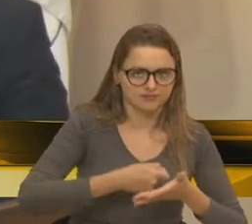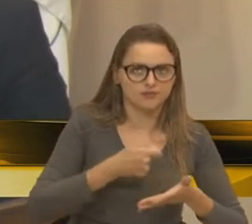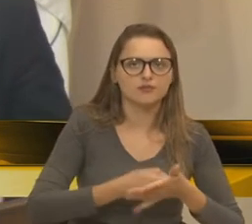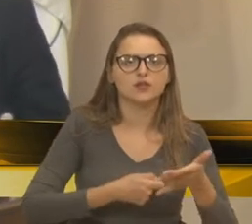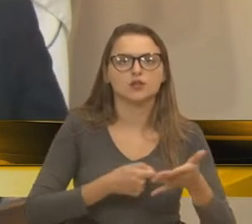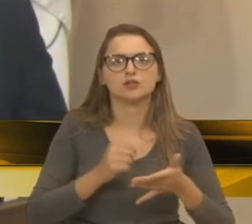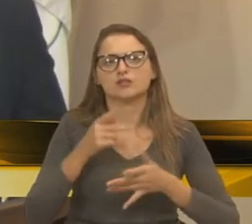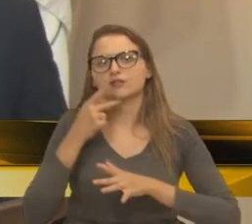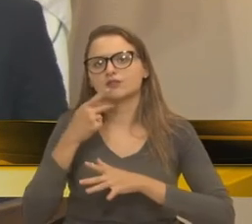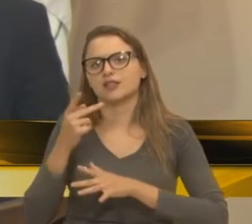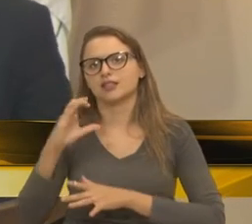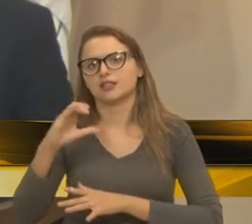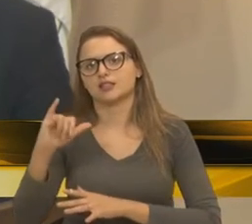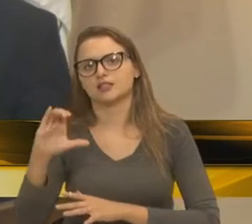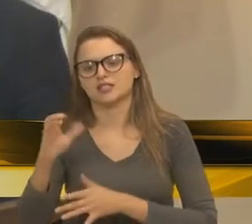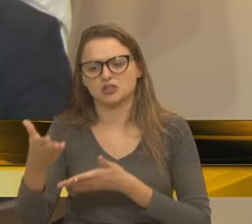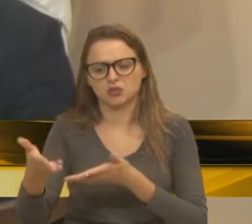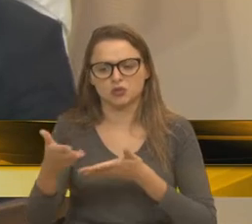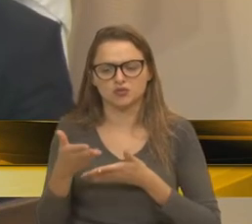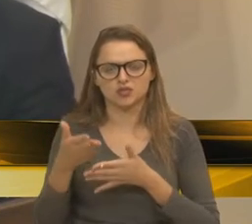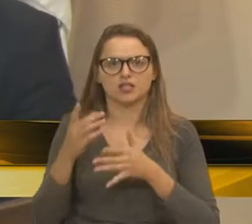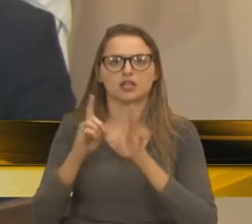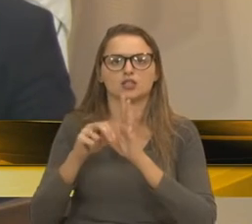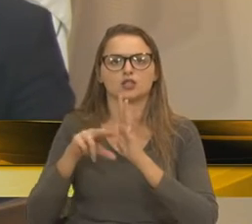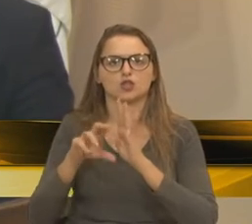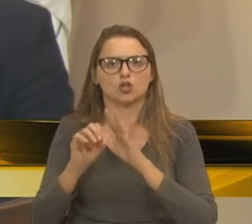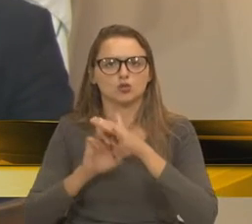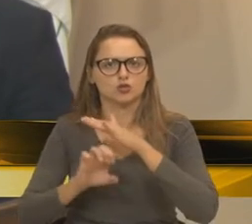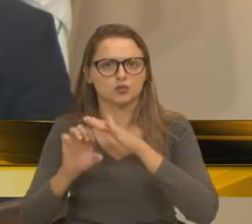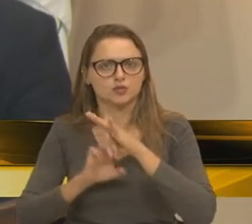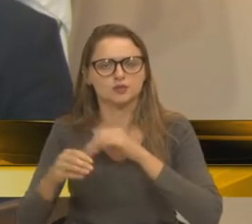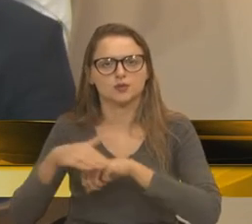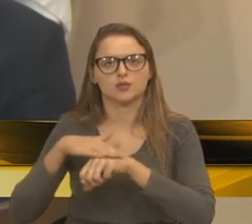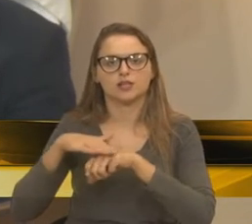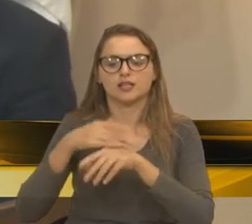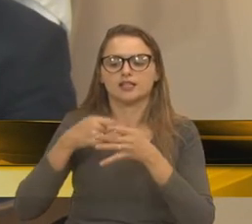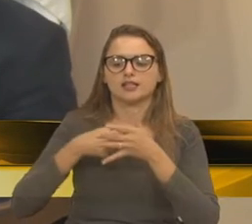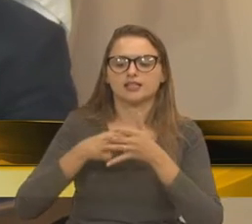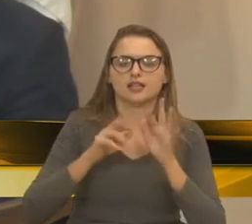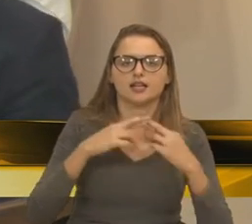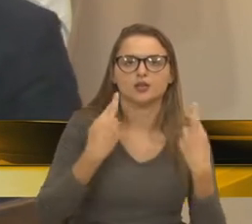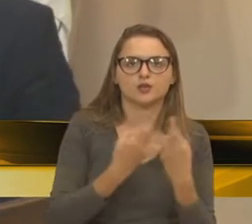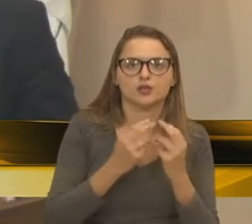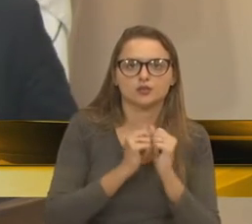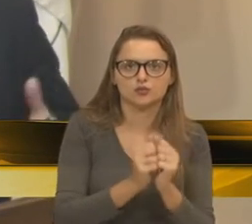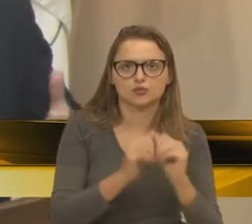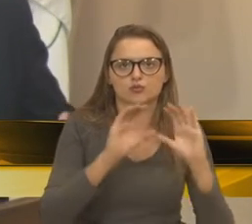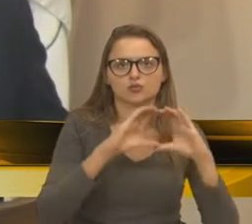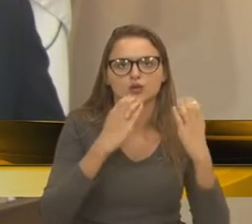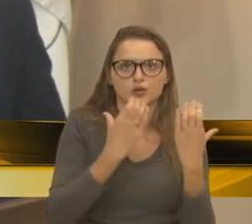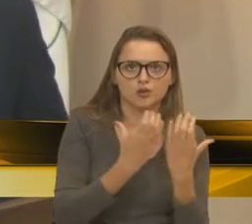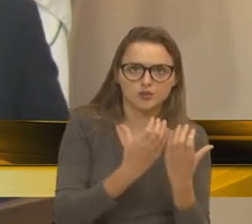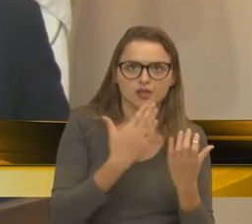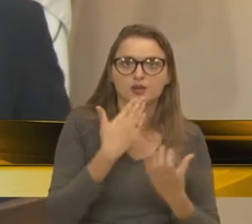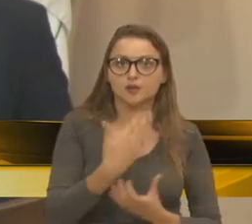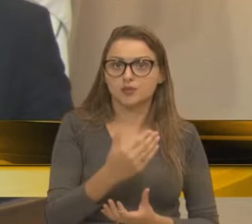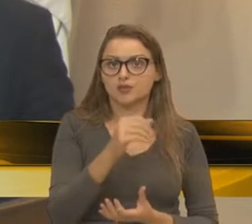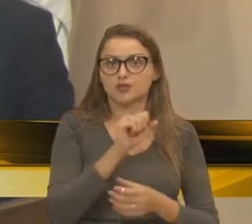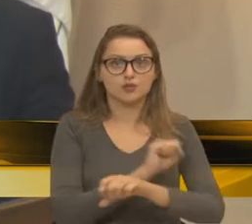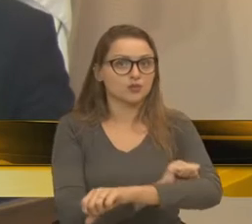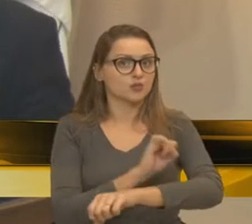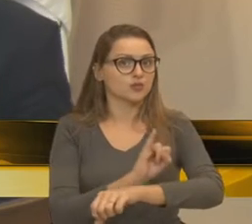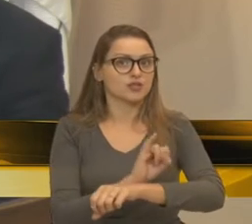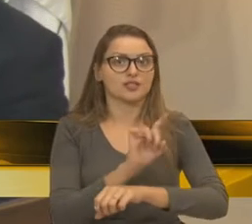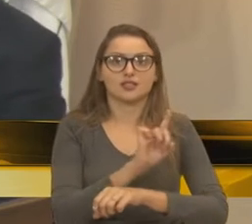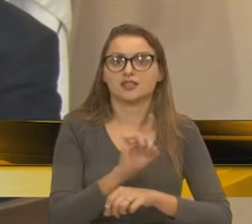na SIC, convidar empresários para conversar, tentar reunir comunidade. A comunidade está pedindo realmente que o Senai José Gazola não fosse